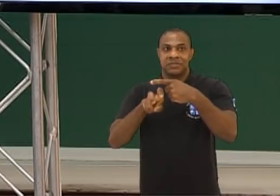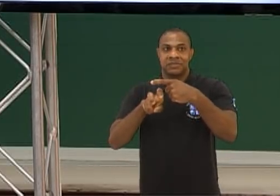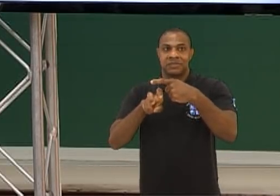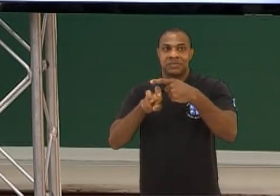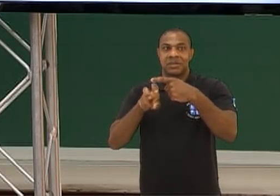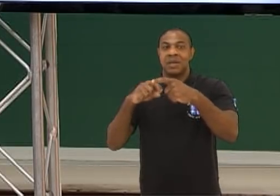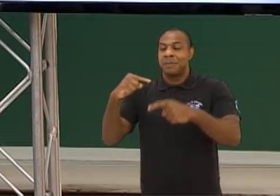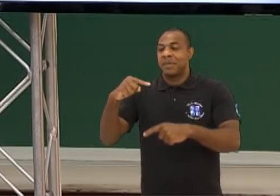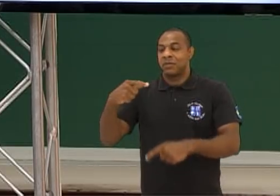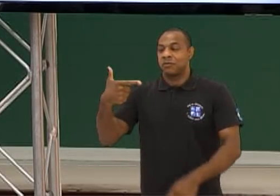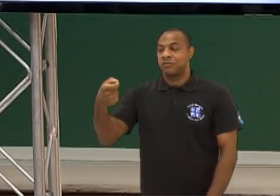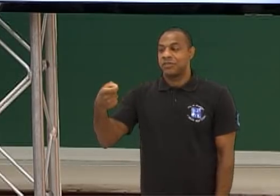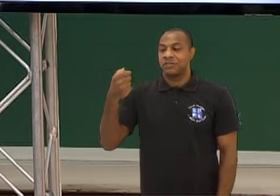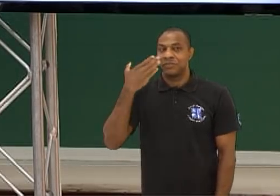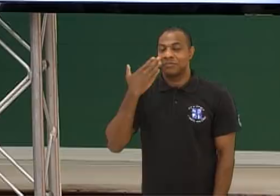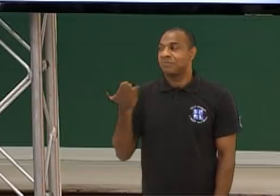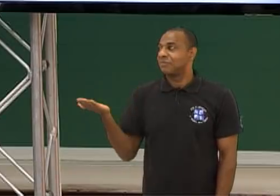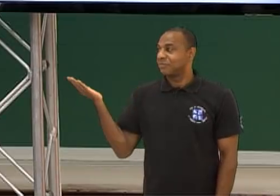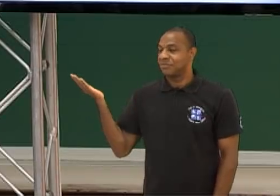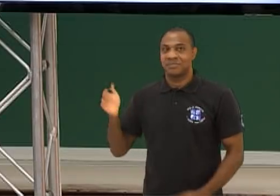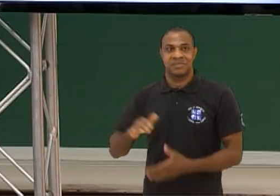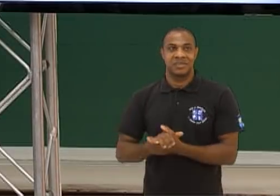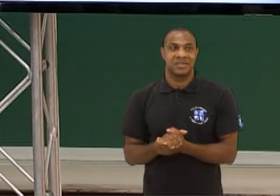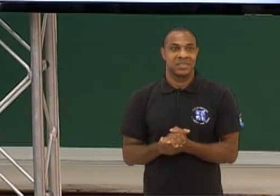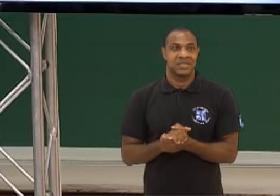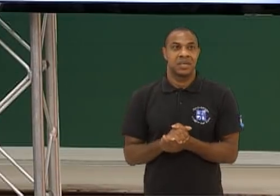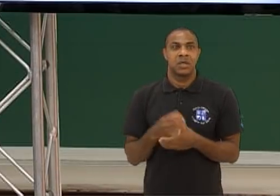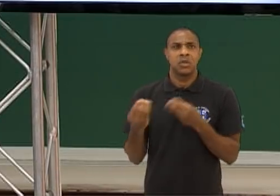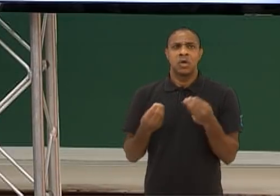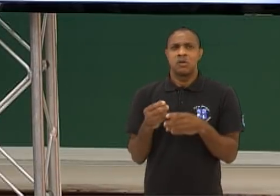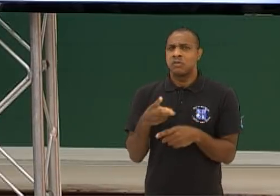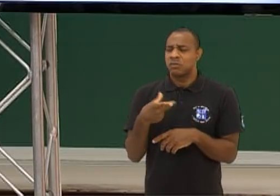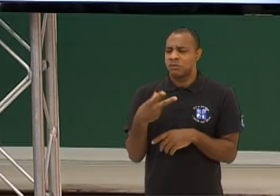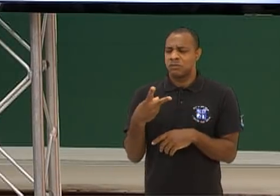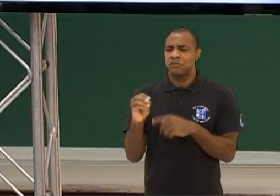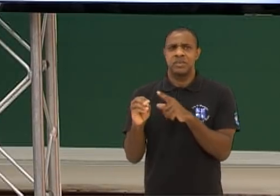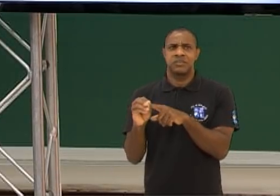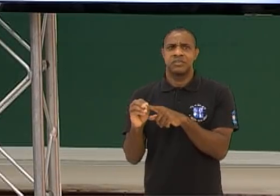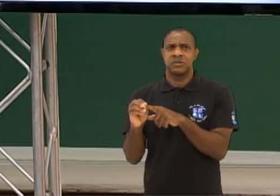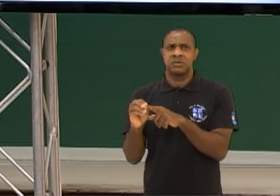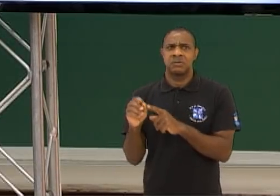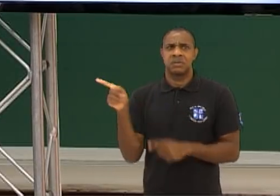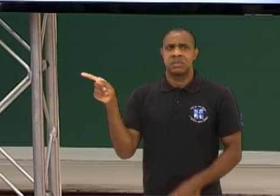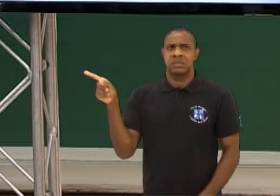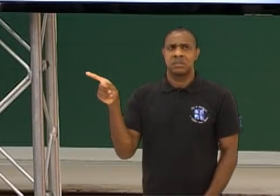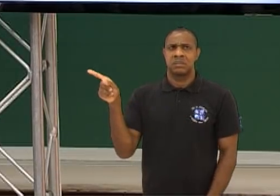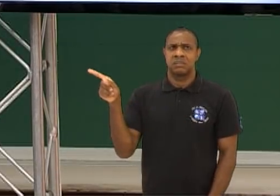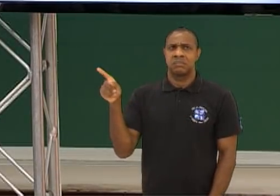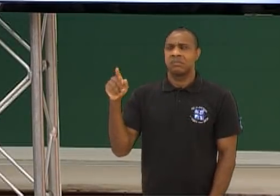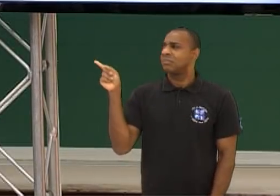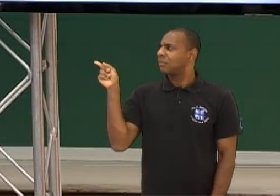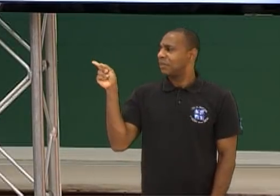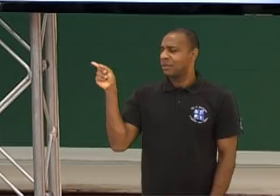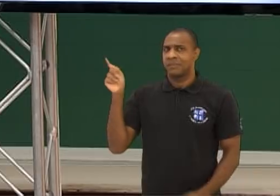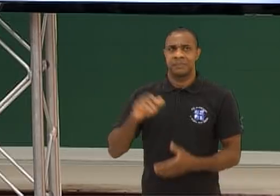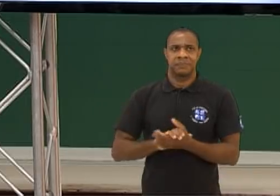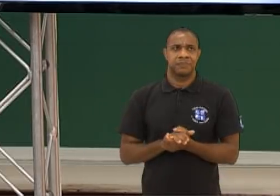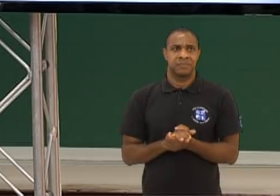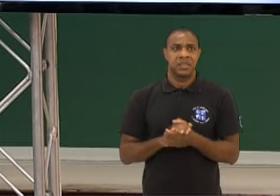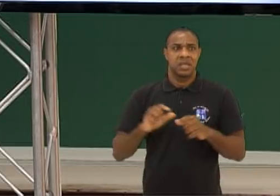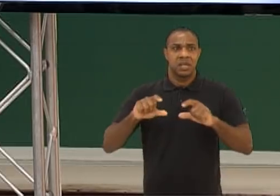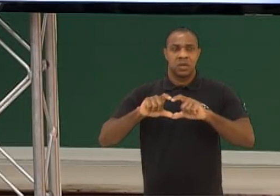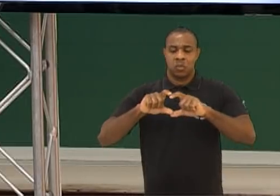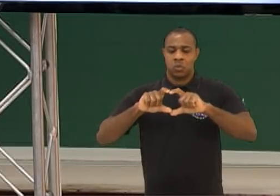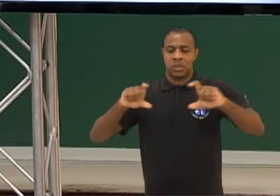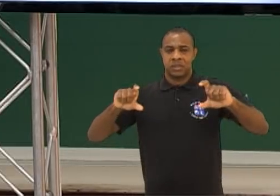x, menos 20. Da onde saiu esse menos 20? Subtraído. Então, essa é a nossa equação. Tá? Por que ela é